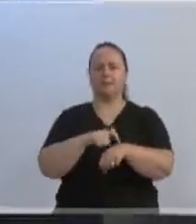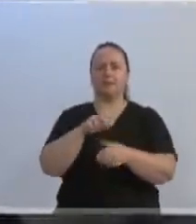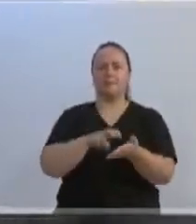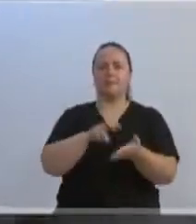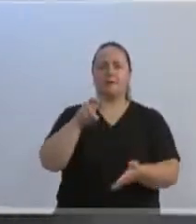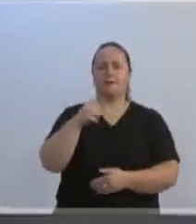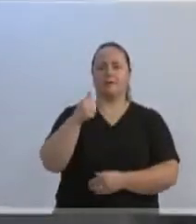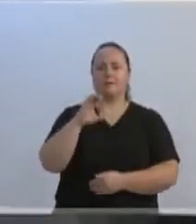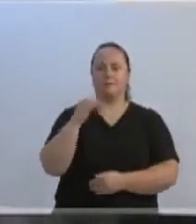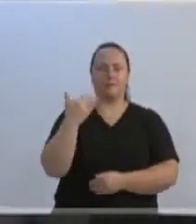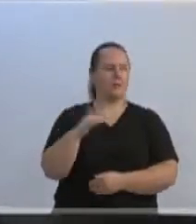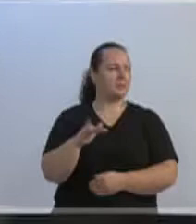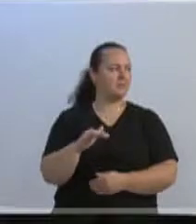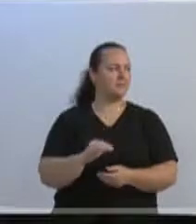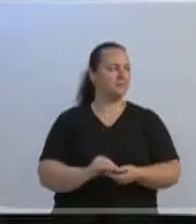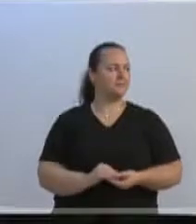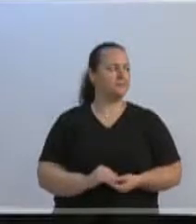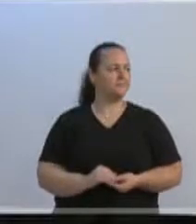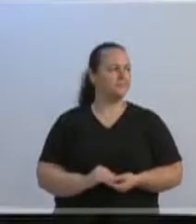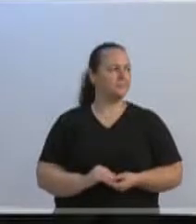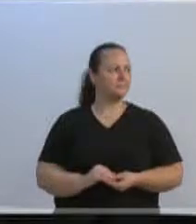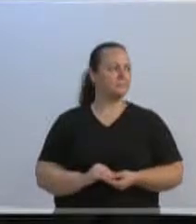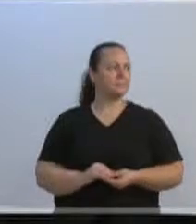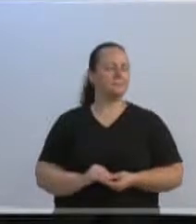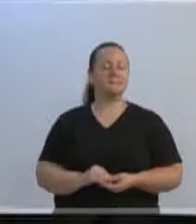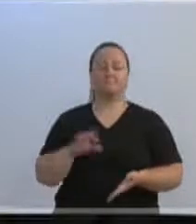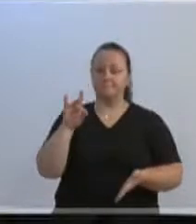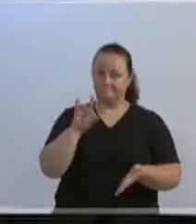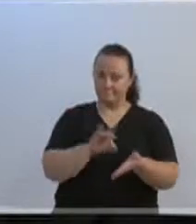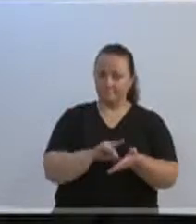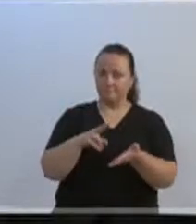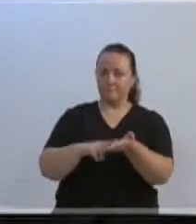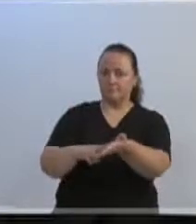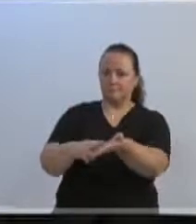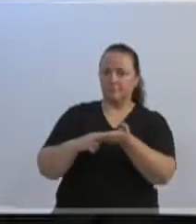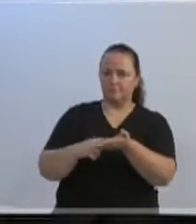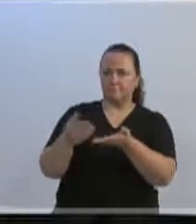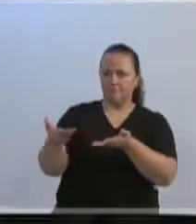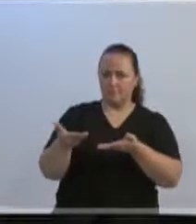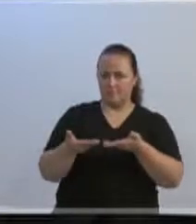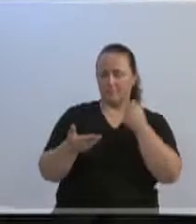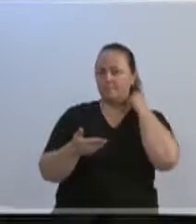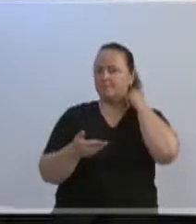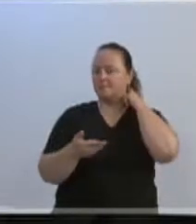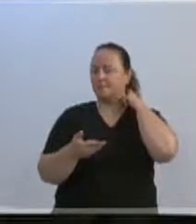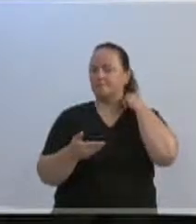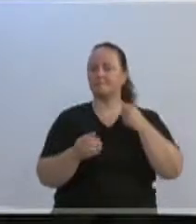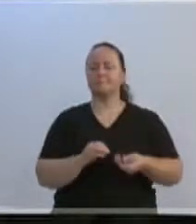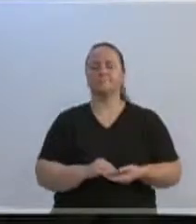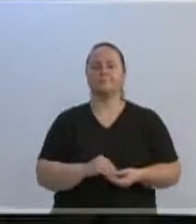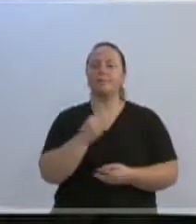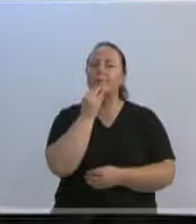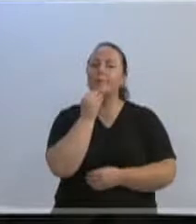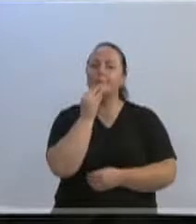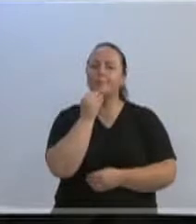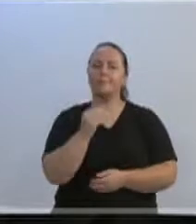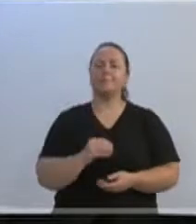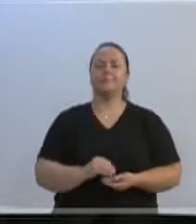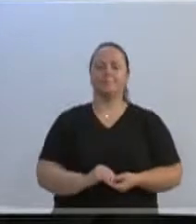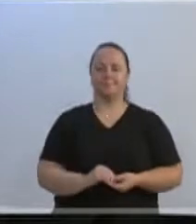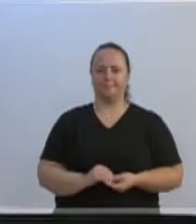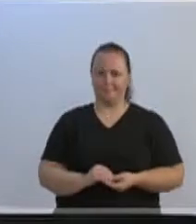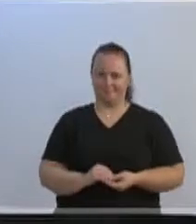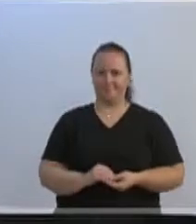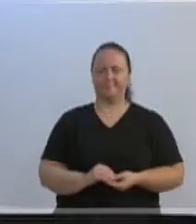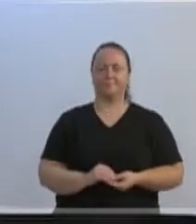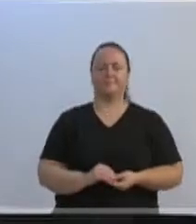casa registre-se a convocação e os projetos encaminhou à ccj vereador bruno cunha também pela ordem pela